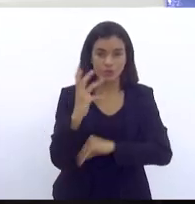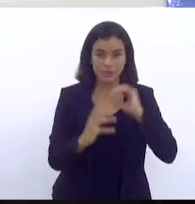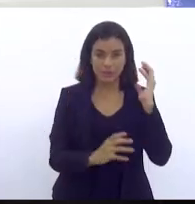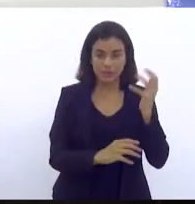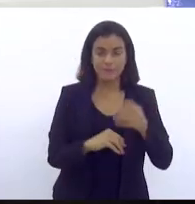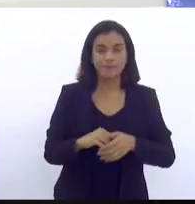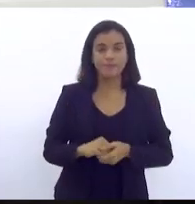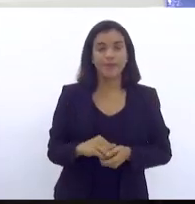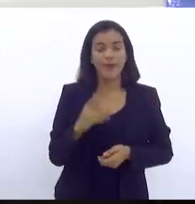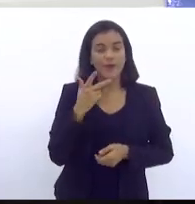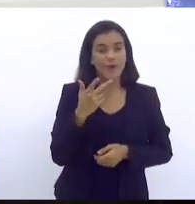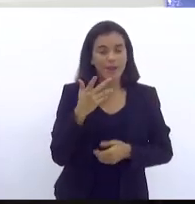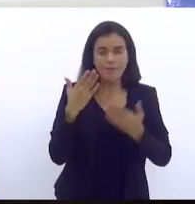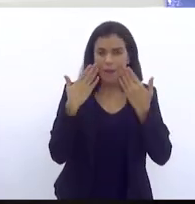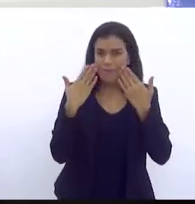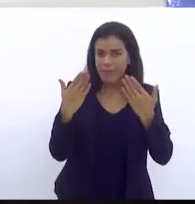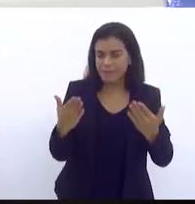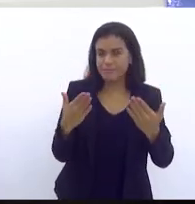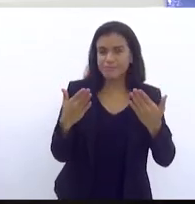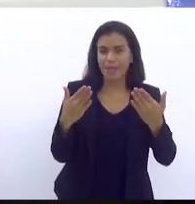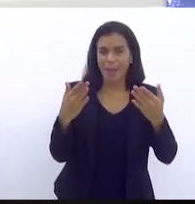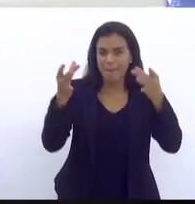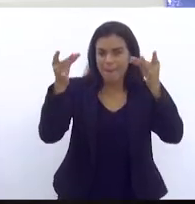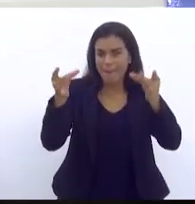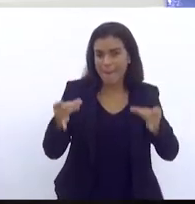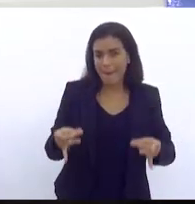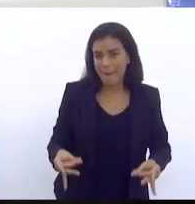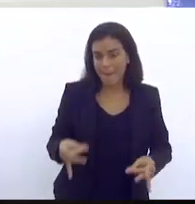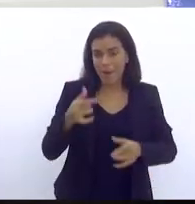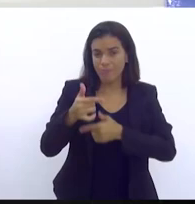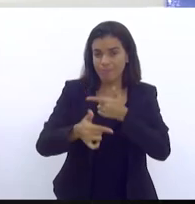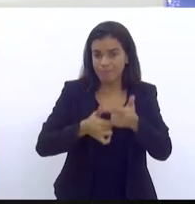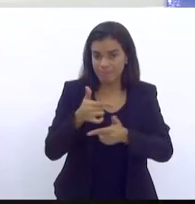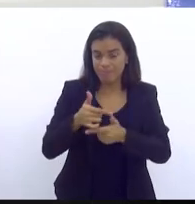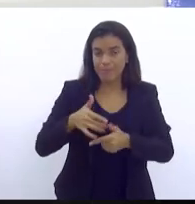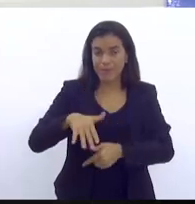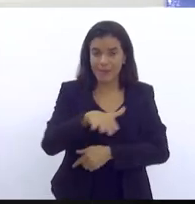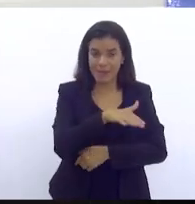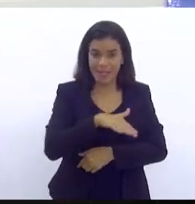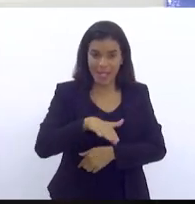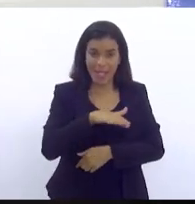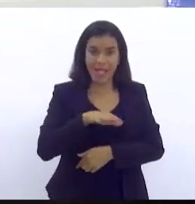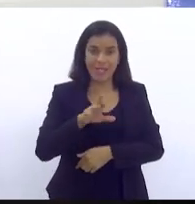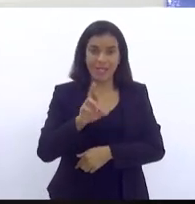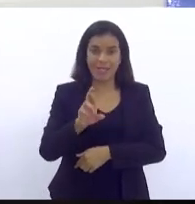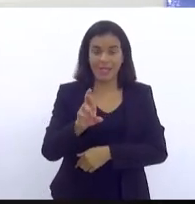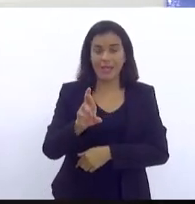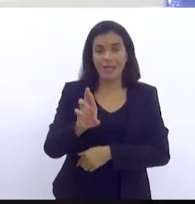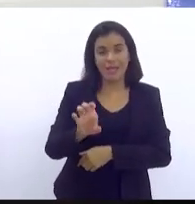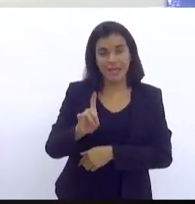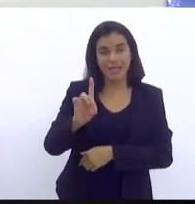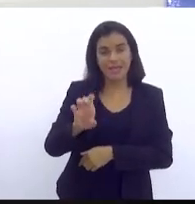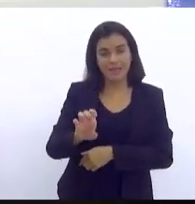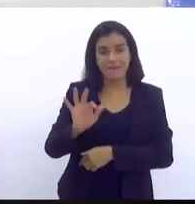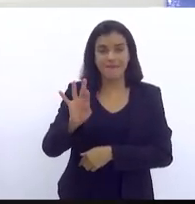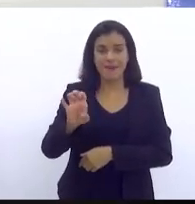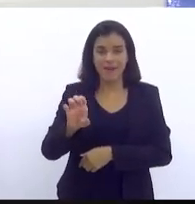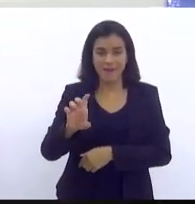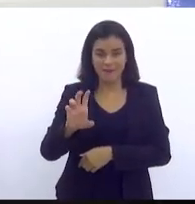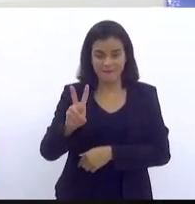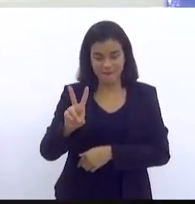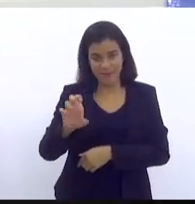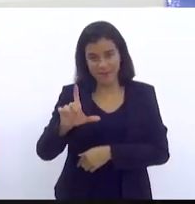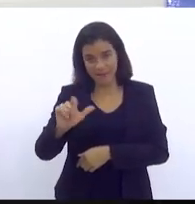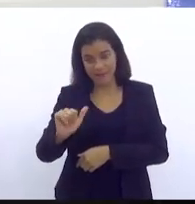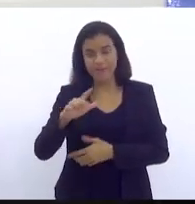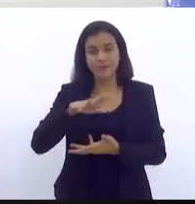como falei tô aqui para apresentar esse trabalho que a gente vem construindo na rede favela sustentável e no painel unificando das favelas em